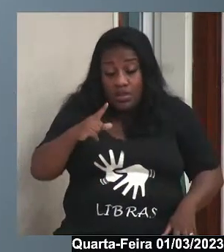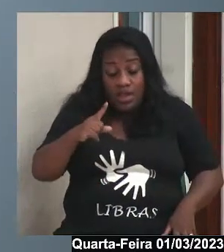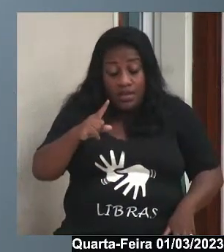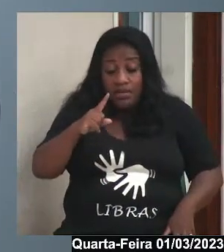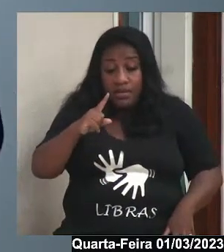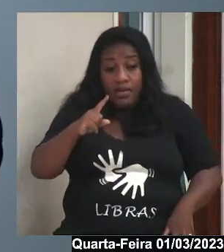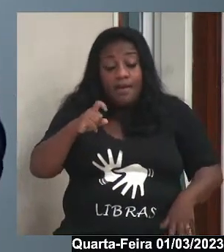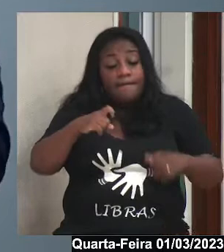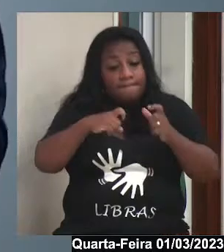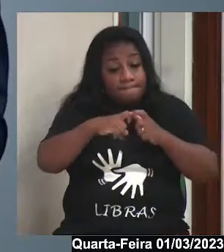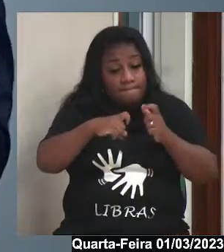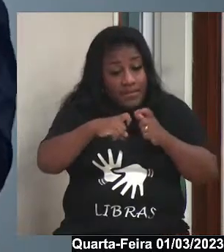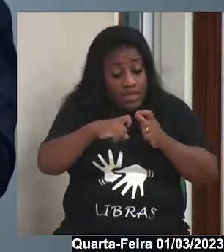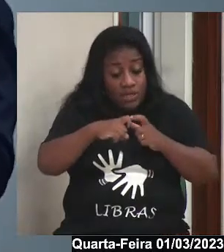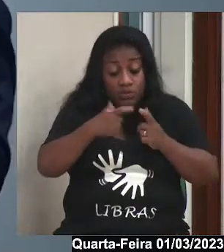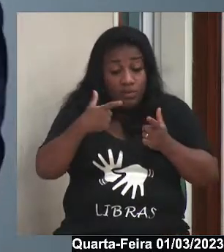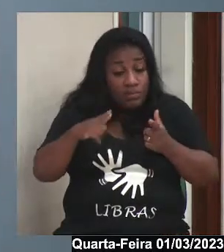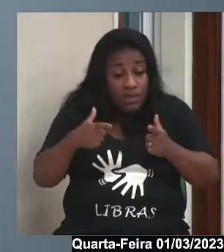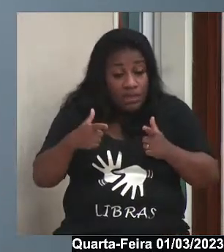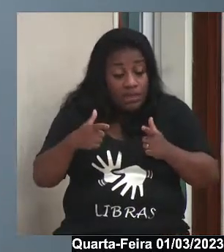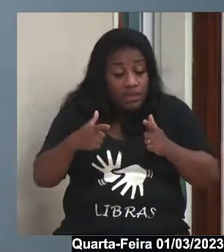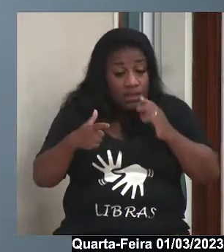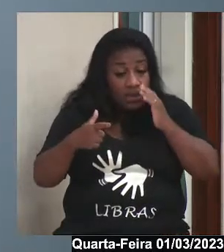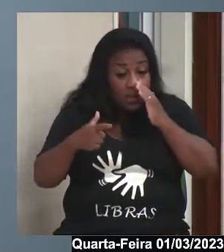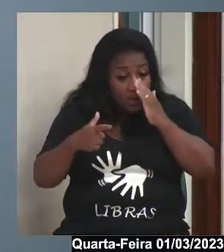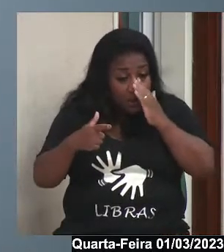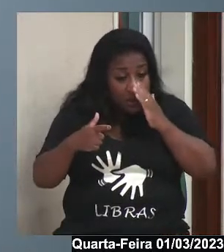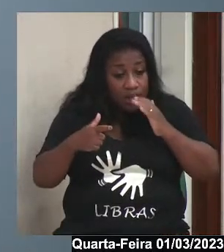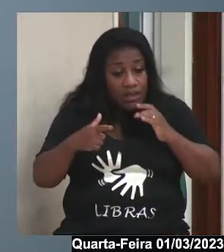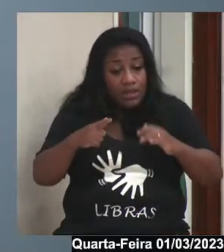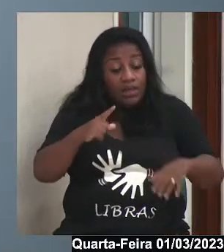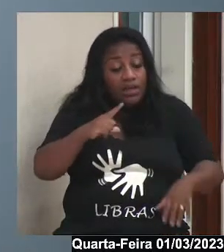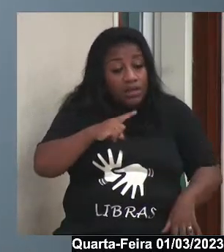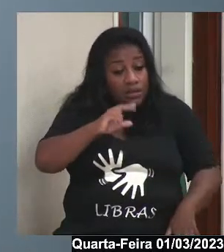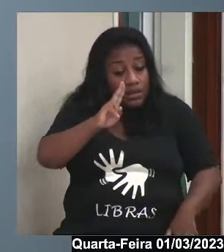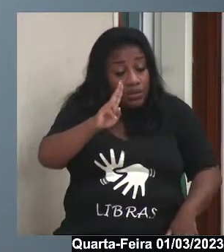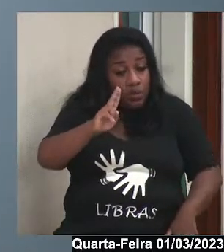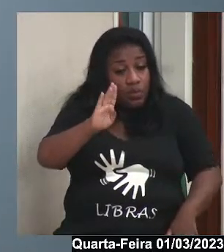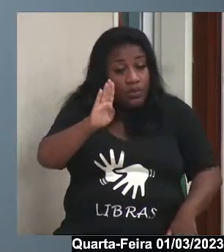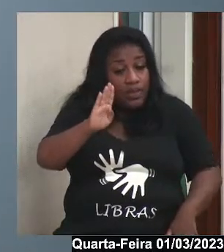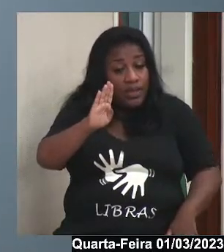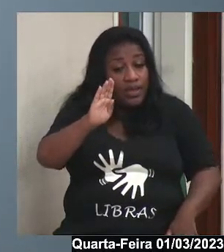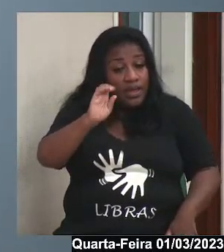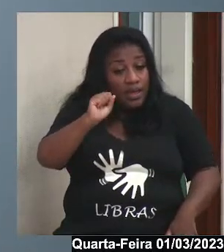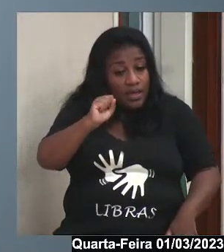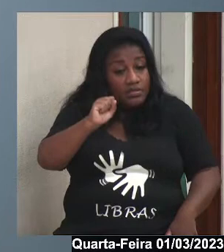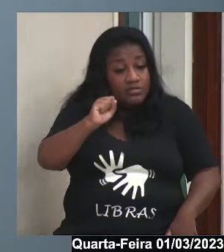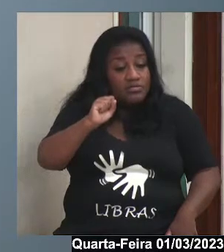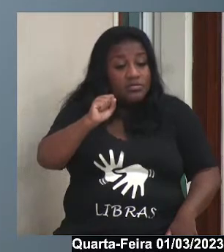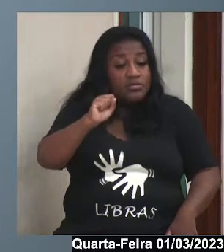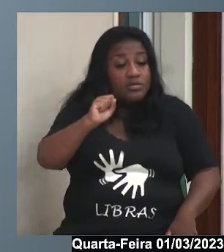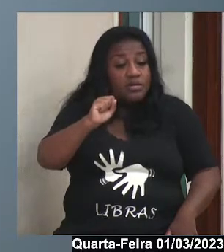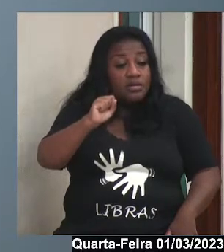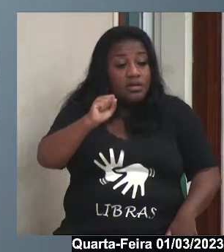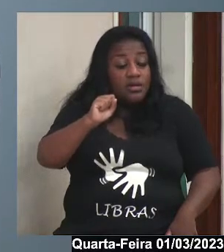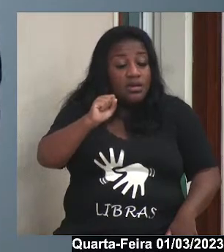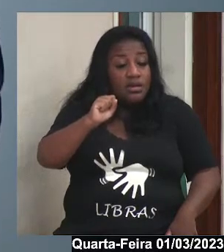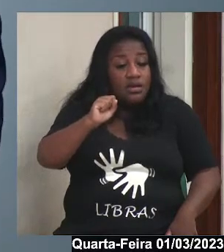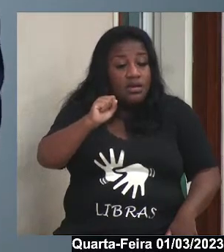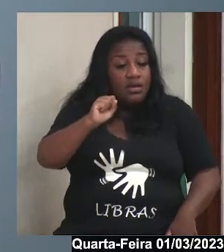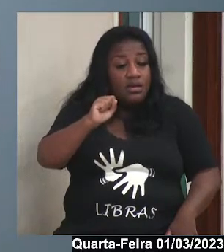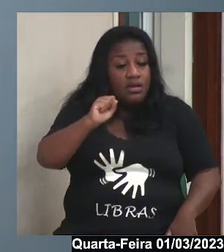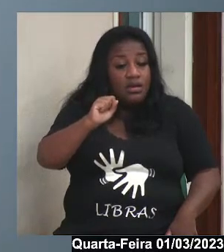médico, pediatra. Não sei se os senhores sabem, mas tem UBS, como do Vista Alegre, do Ressaca, de São